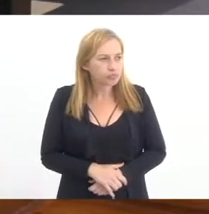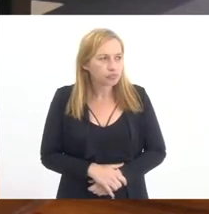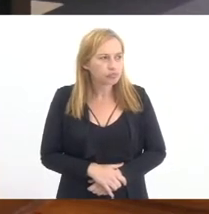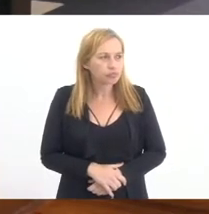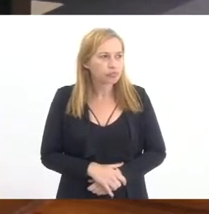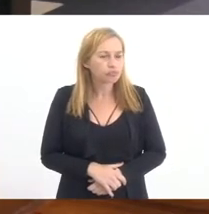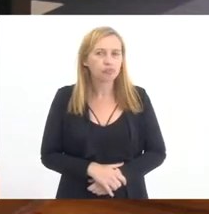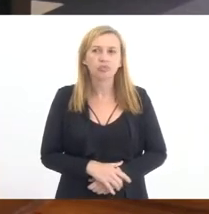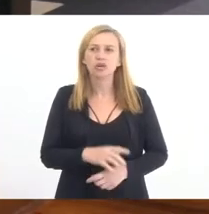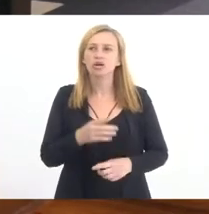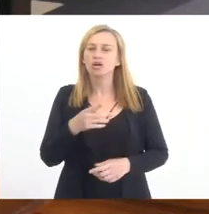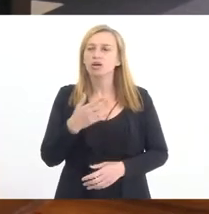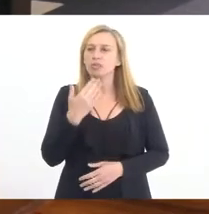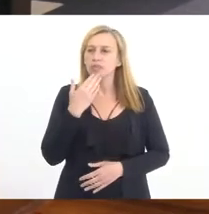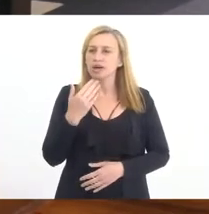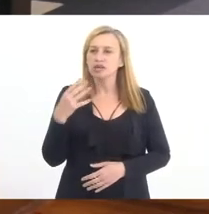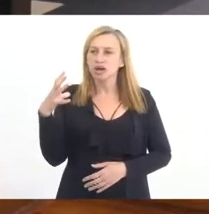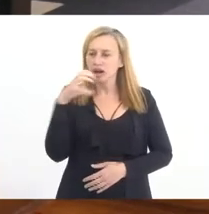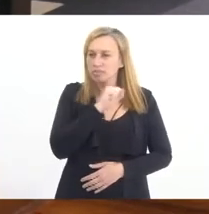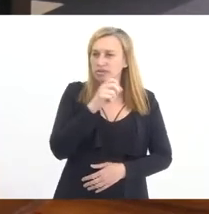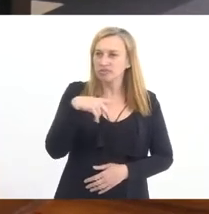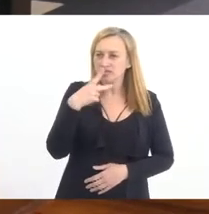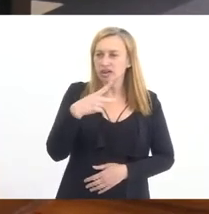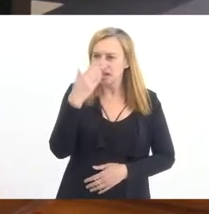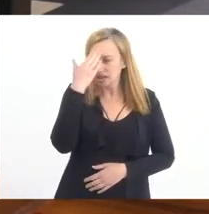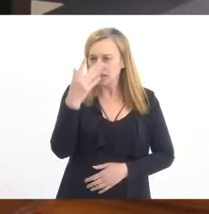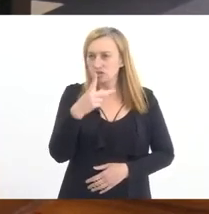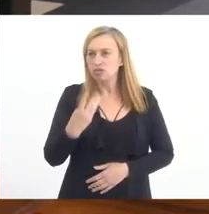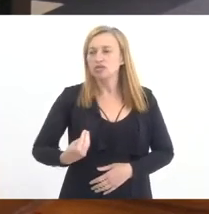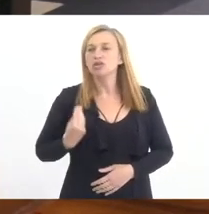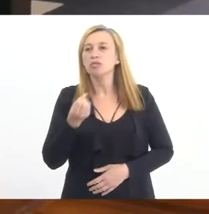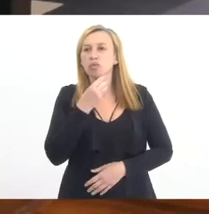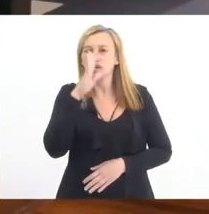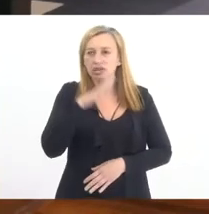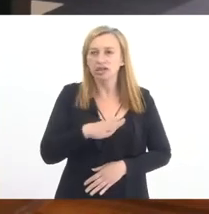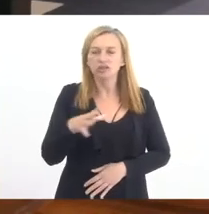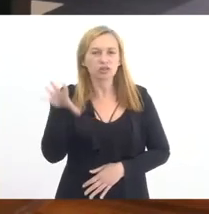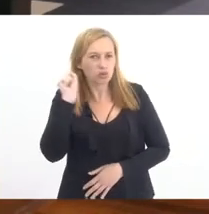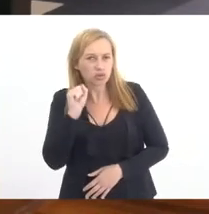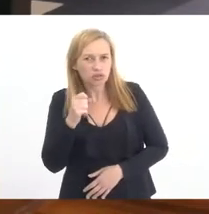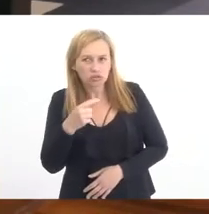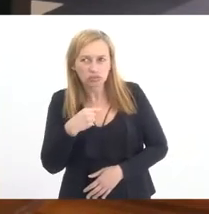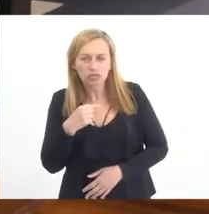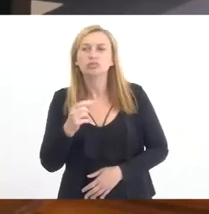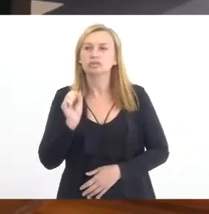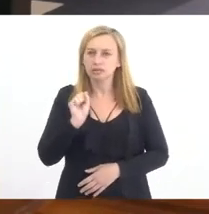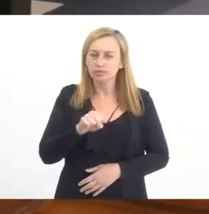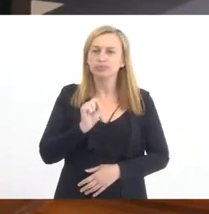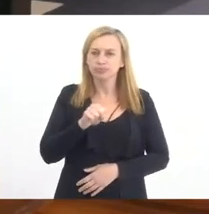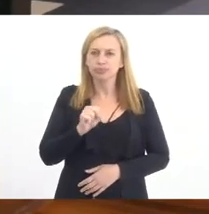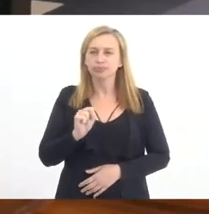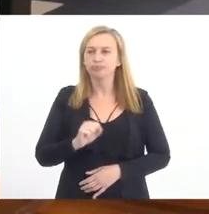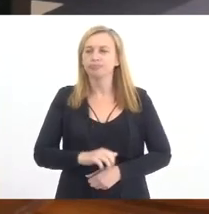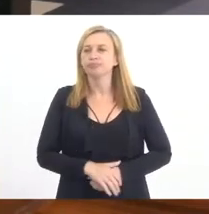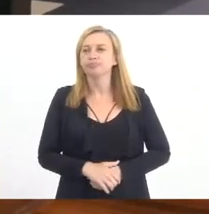aí objetividade, agradeço mais uma vez a sua presença. Boa tarde, gostaria de saber se estão me ouvindo. Estamos sim.